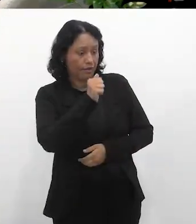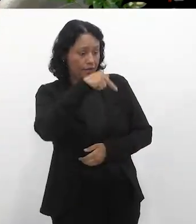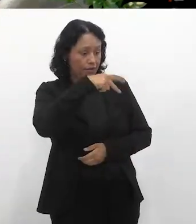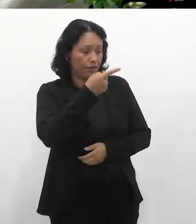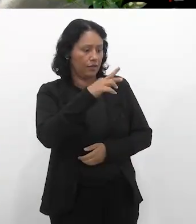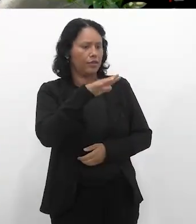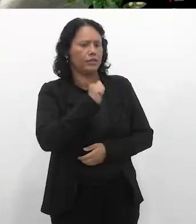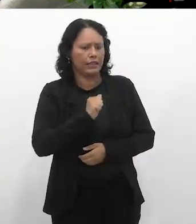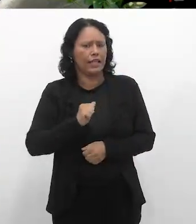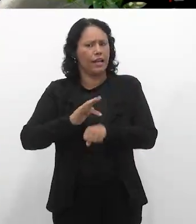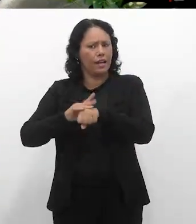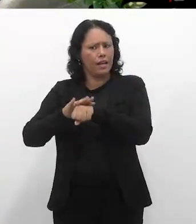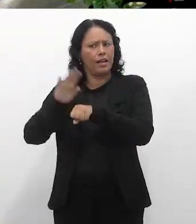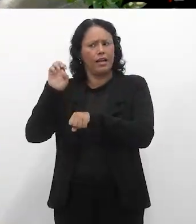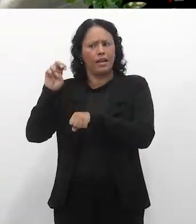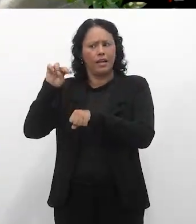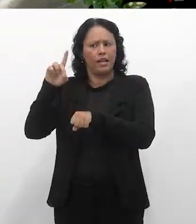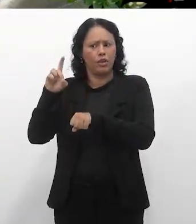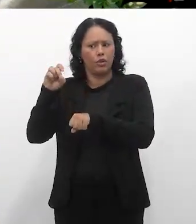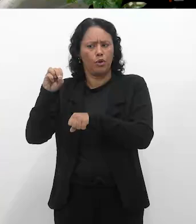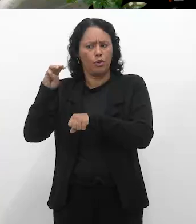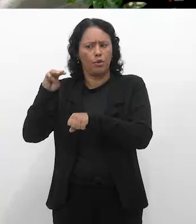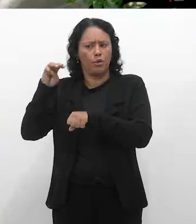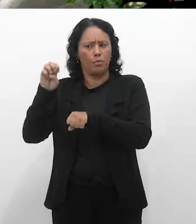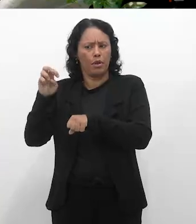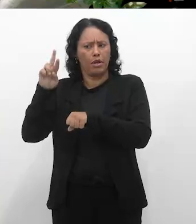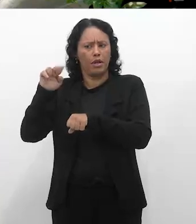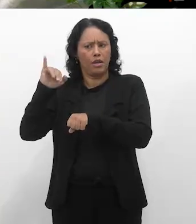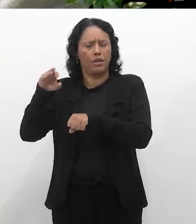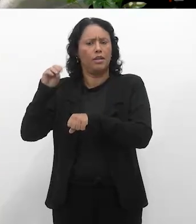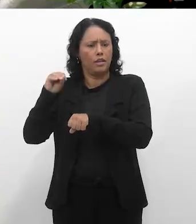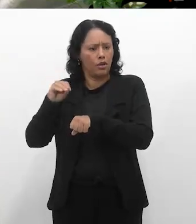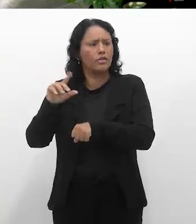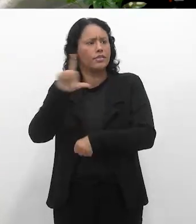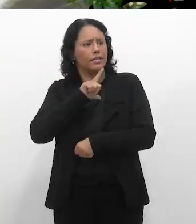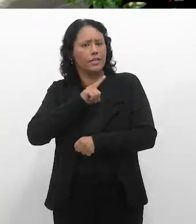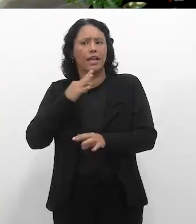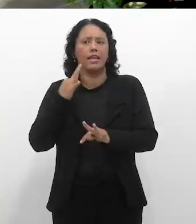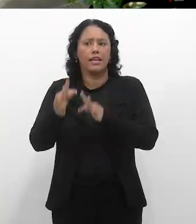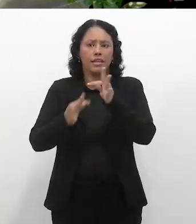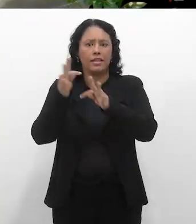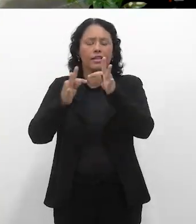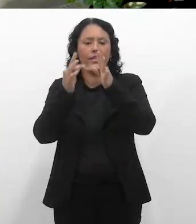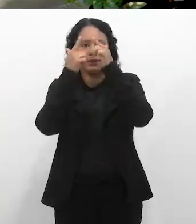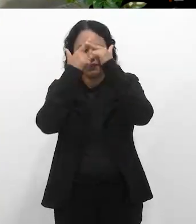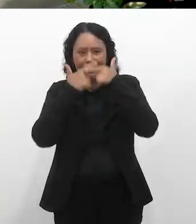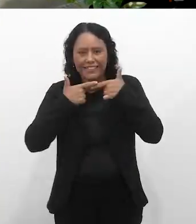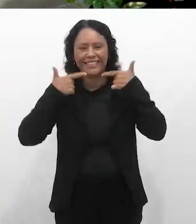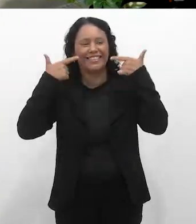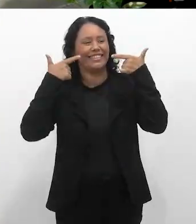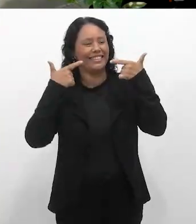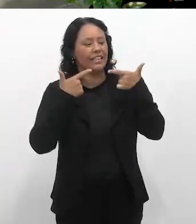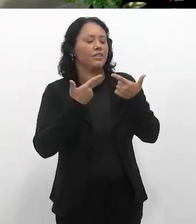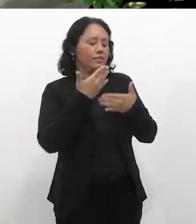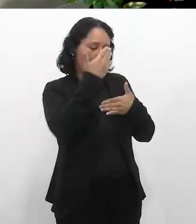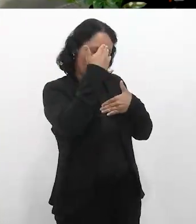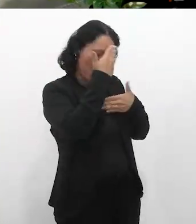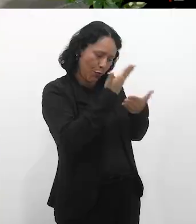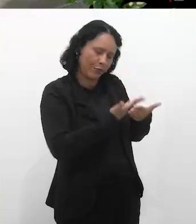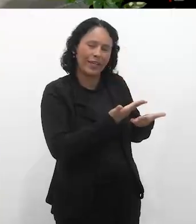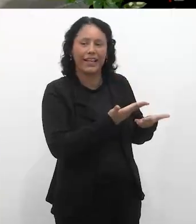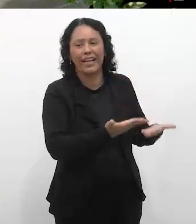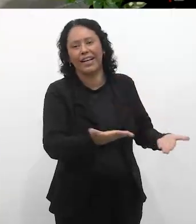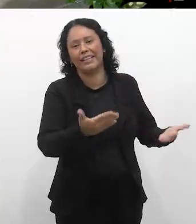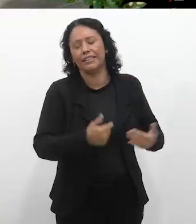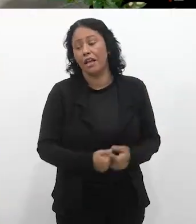agradeço. E a Andréa, a prova viva, sim. Endometriose tem tratamento e tem o brilho no olhar que a gente está vendo aqui,